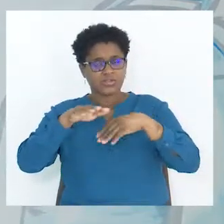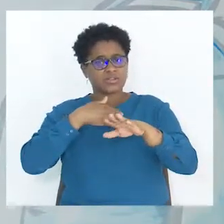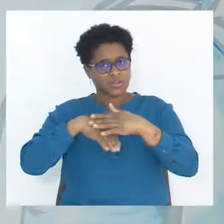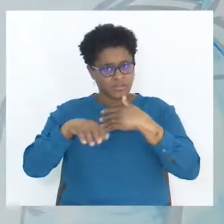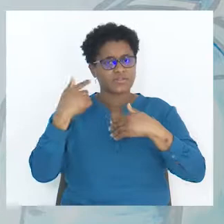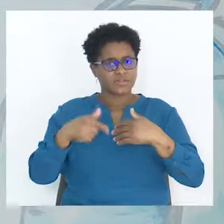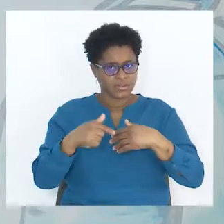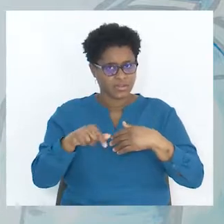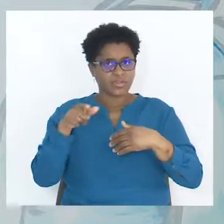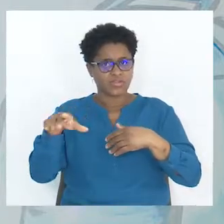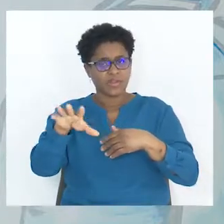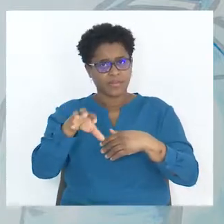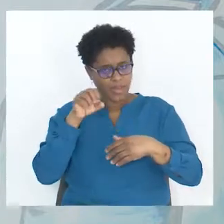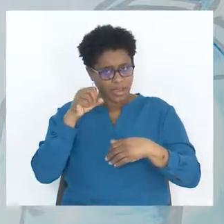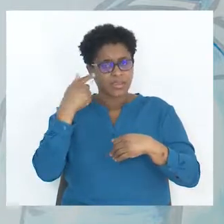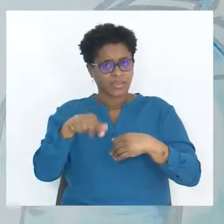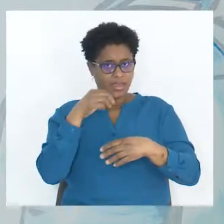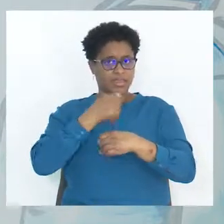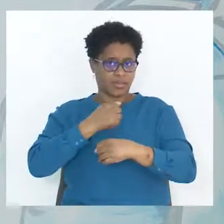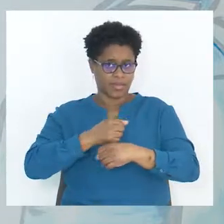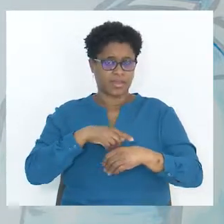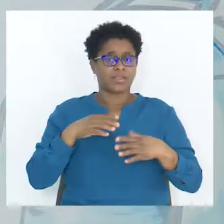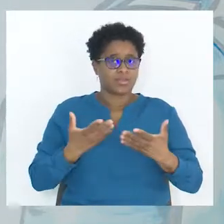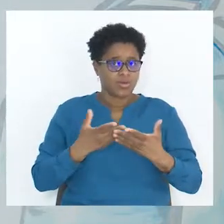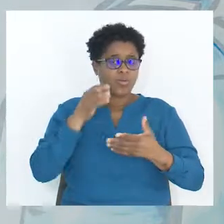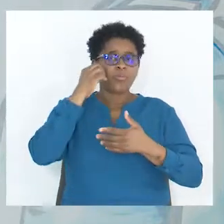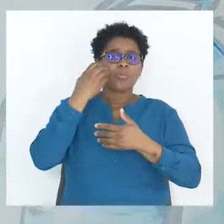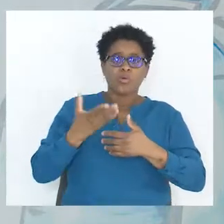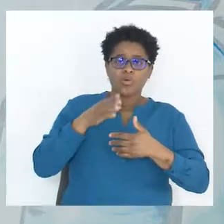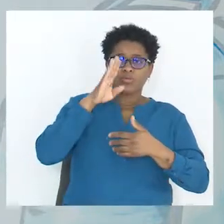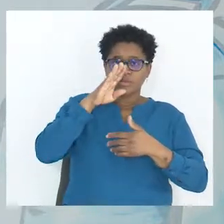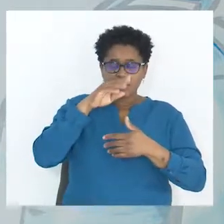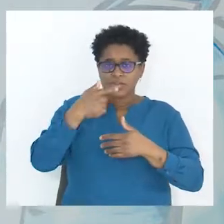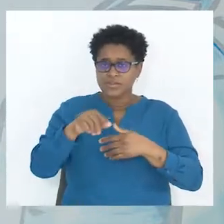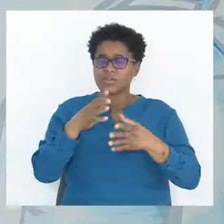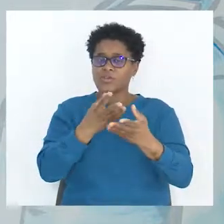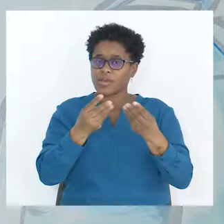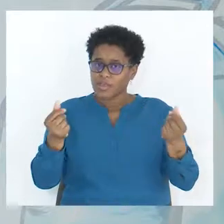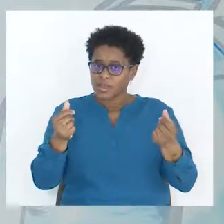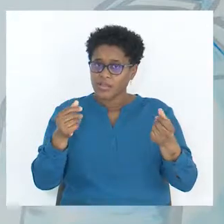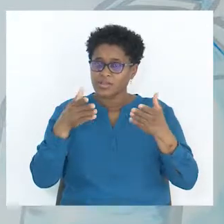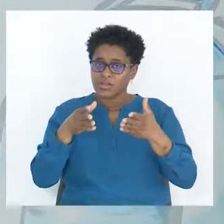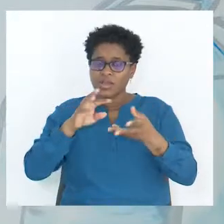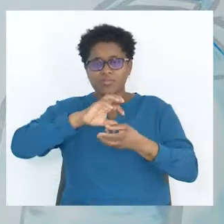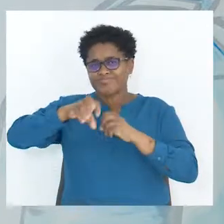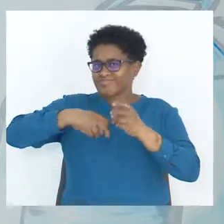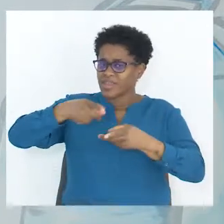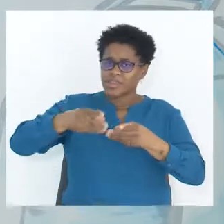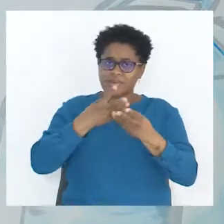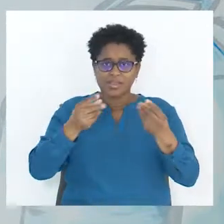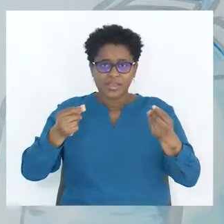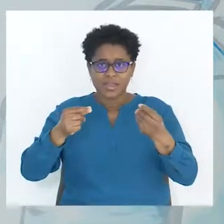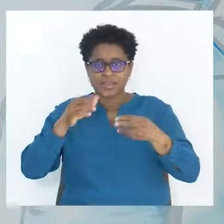vais pegar e vais ter que trabalhar. Então, é como se estivesse a pegar o material e a desmontar esse material e a fazer